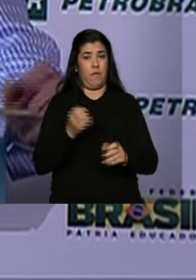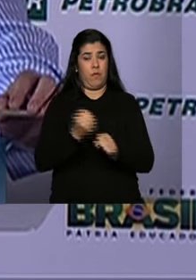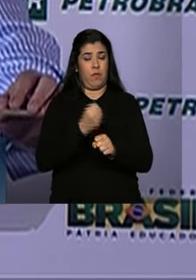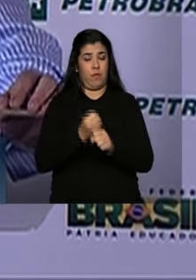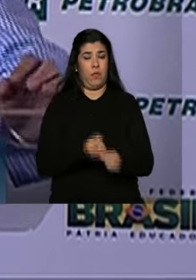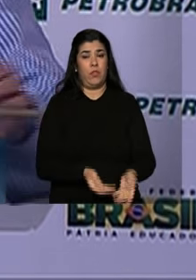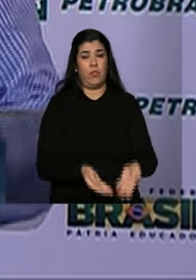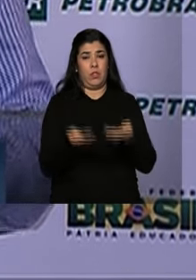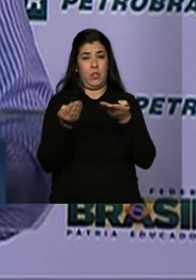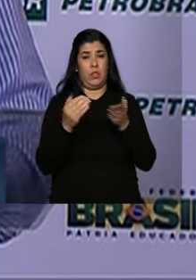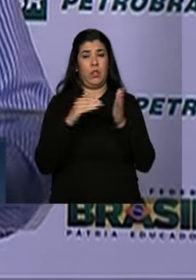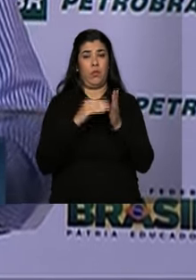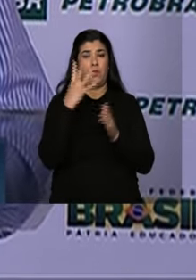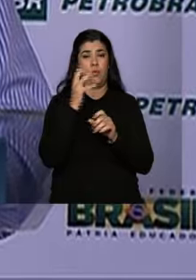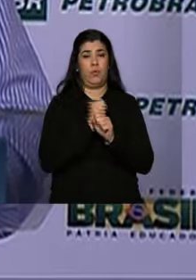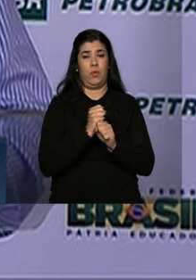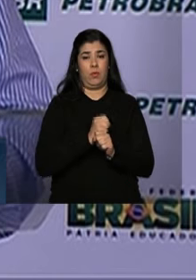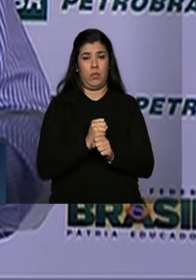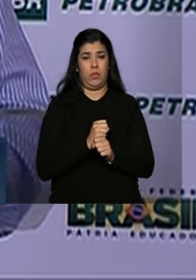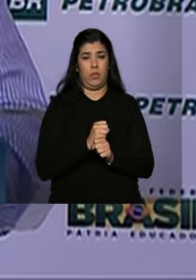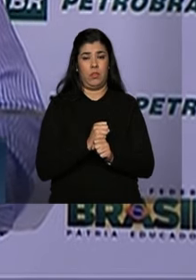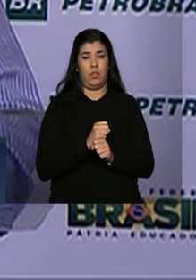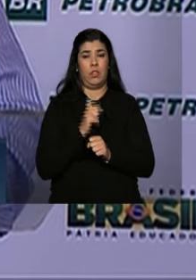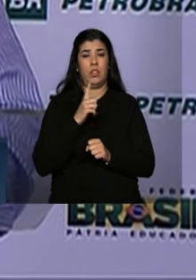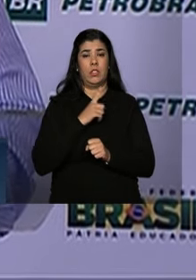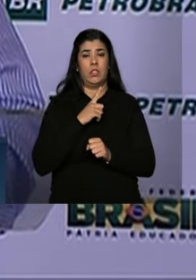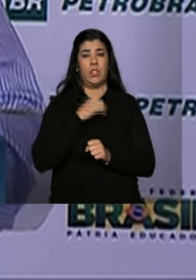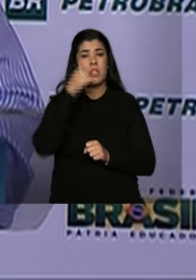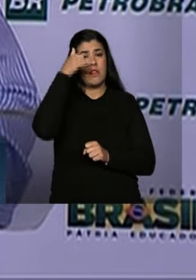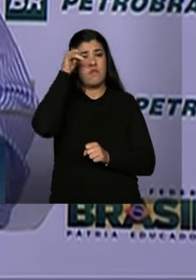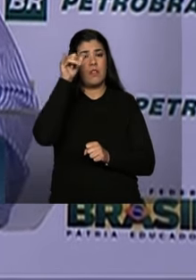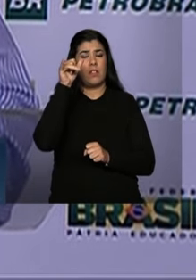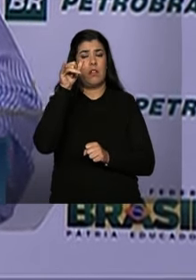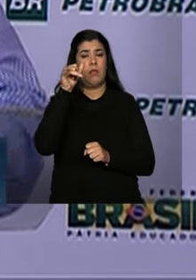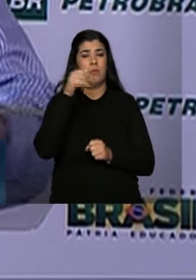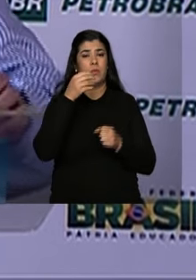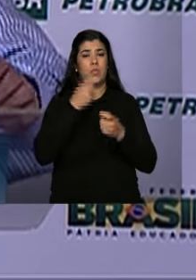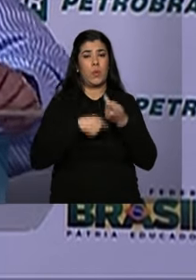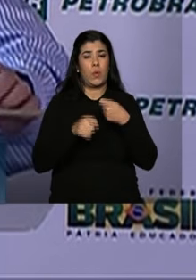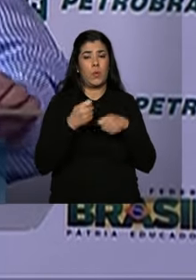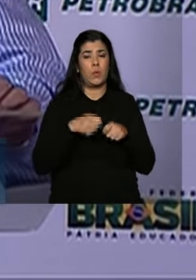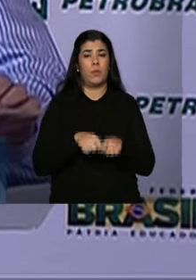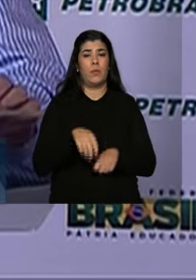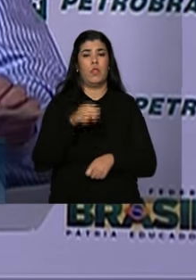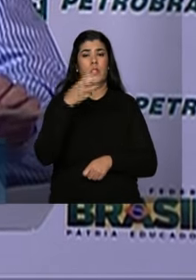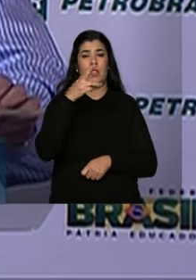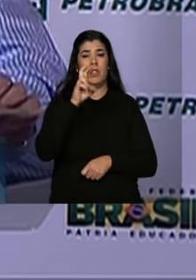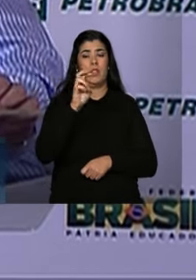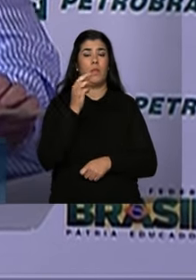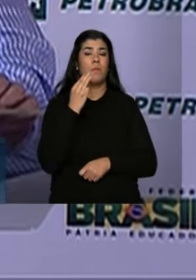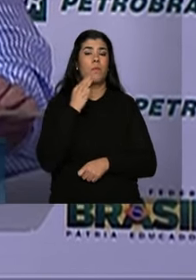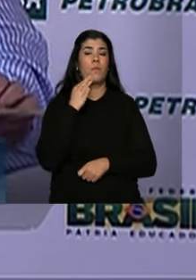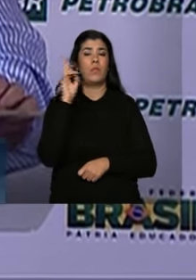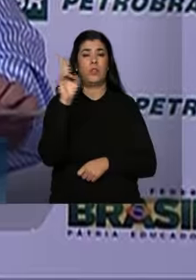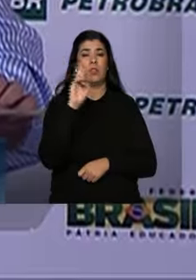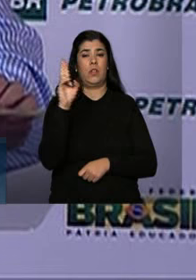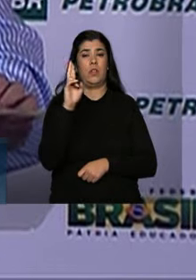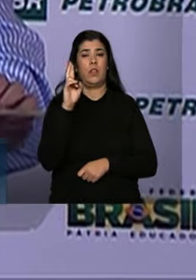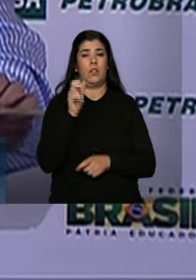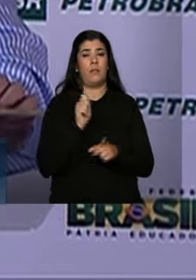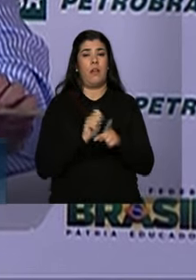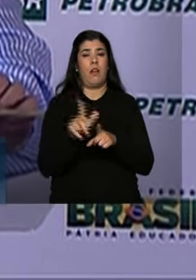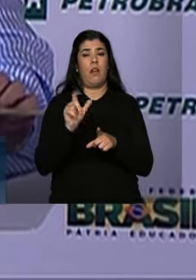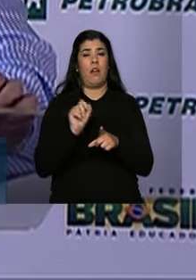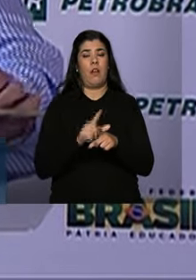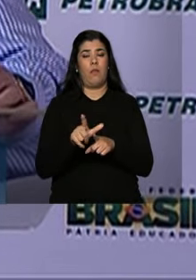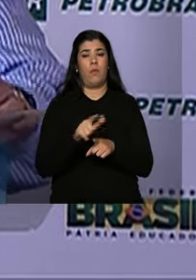ao longo desses últimos 4 anos, deixamos de gastar R$ 35 milhões por ano com aluguel de